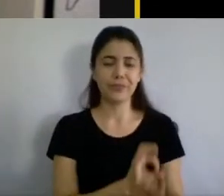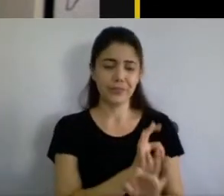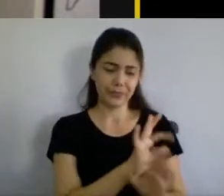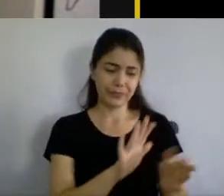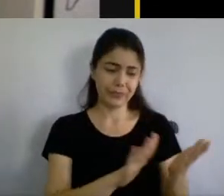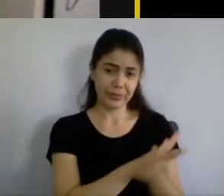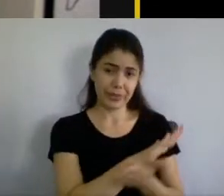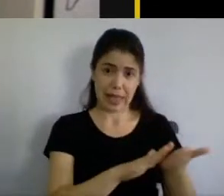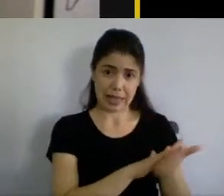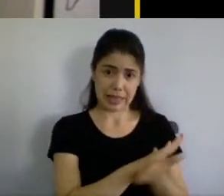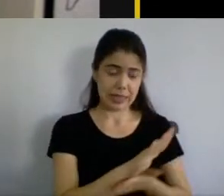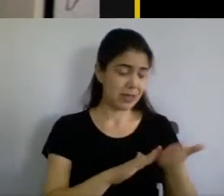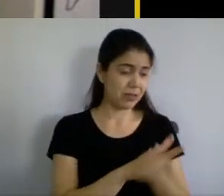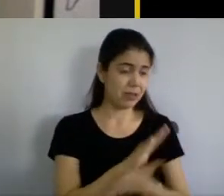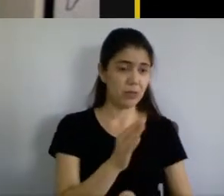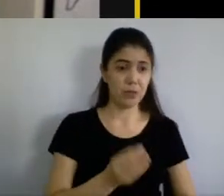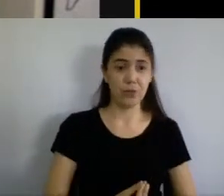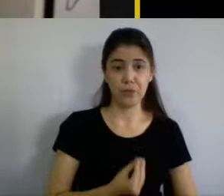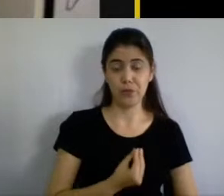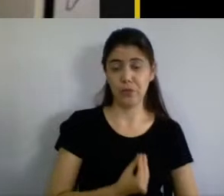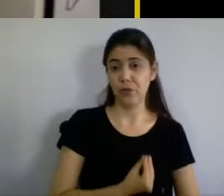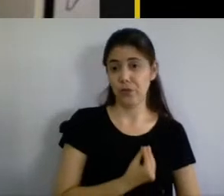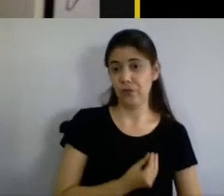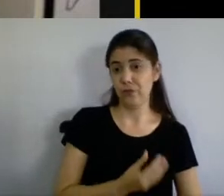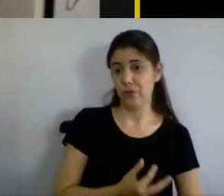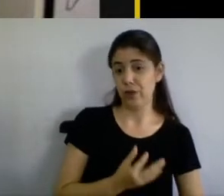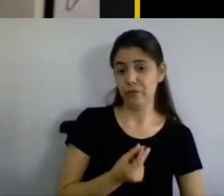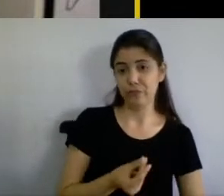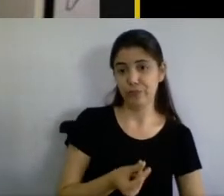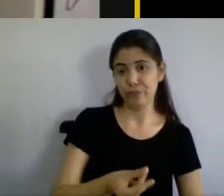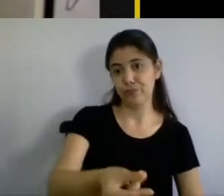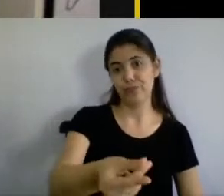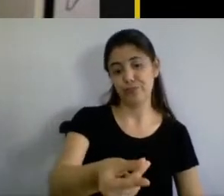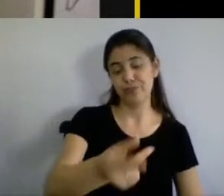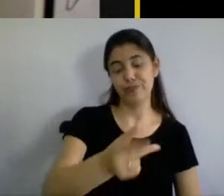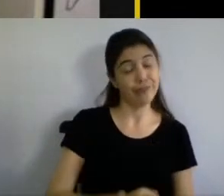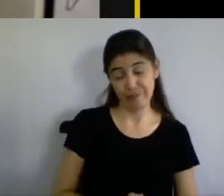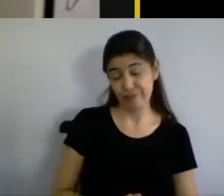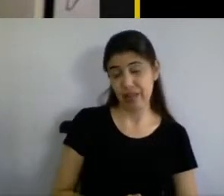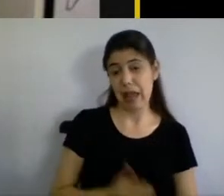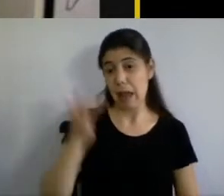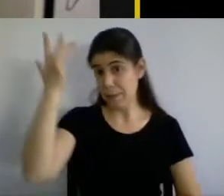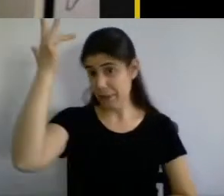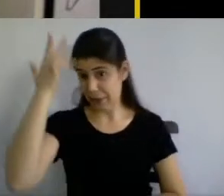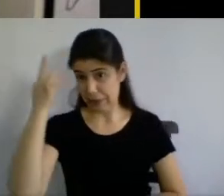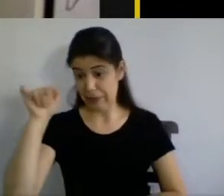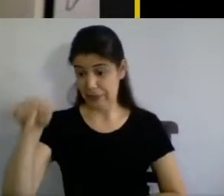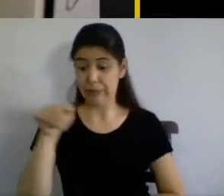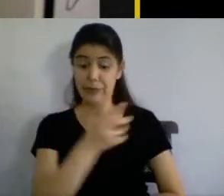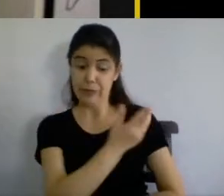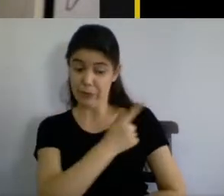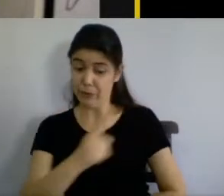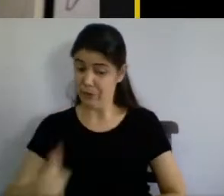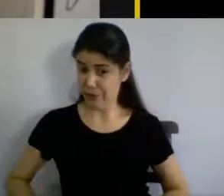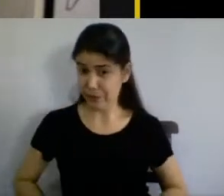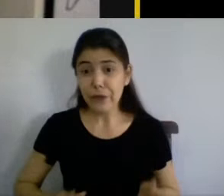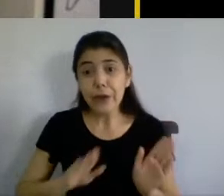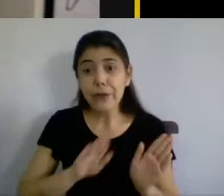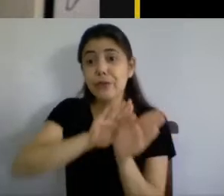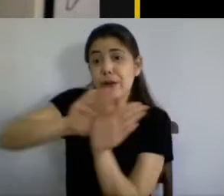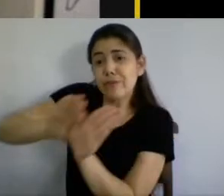Amanhã, esse governo que está aí vai estar extinto, morto ou deposto, vai acabar. É